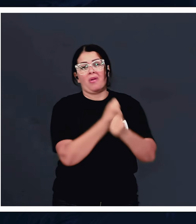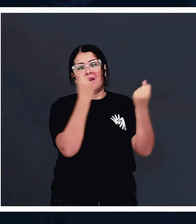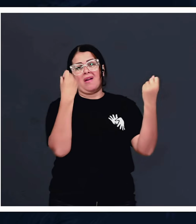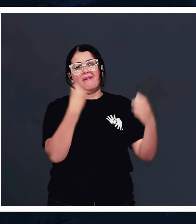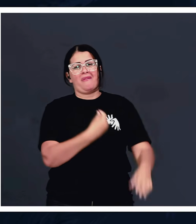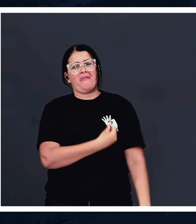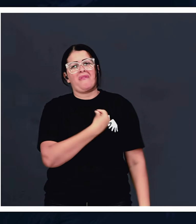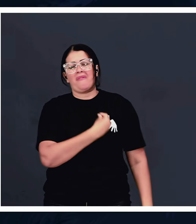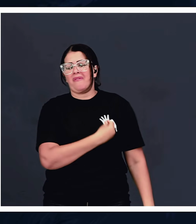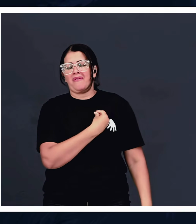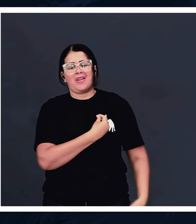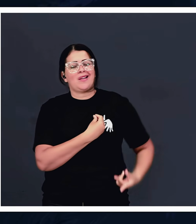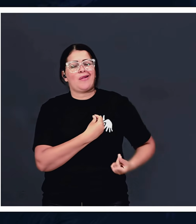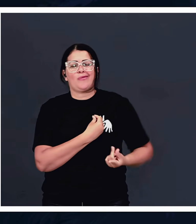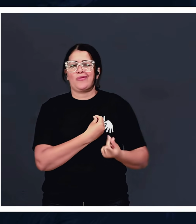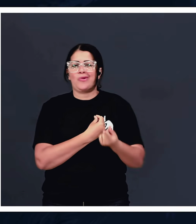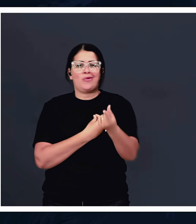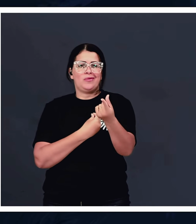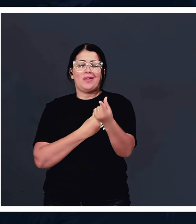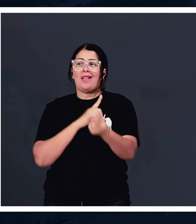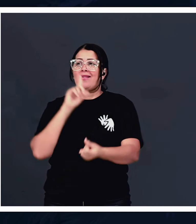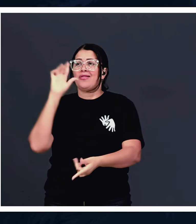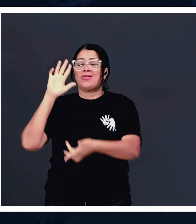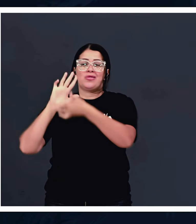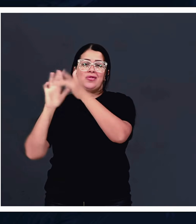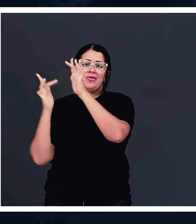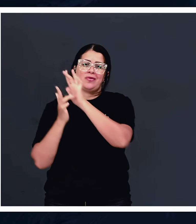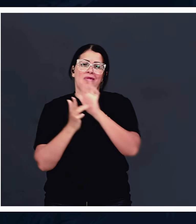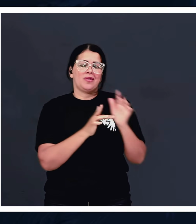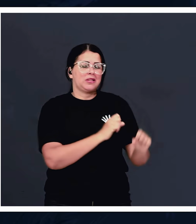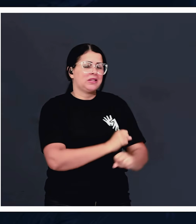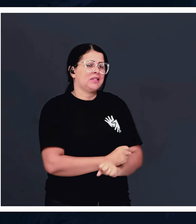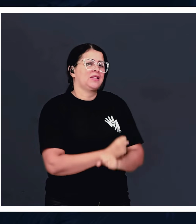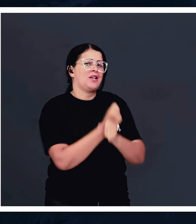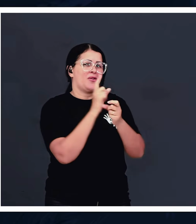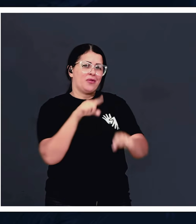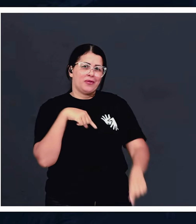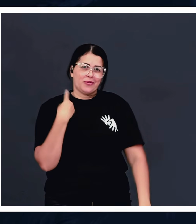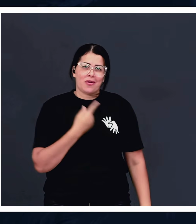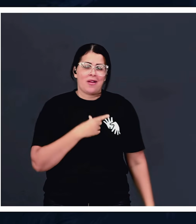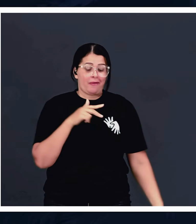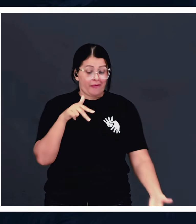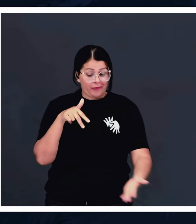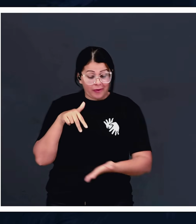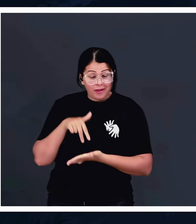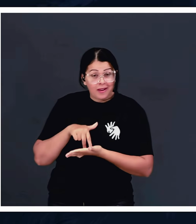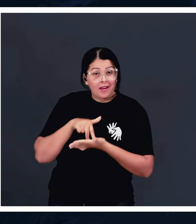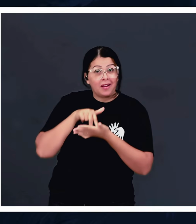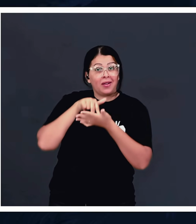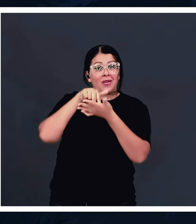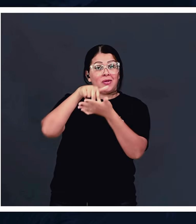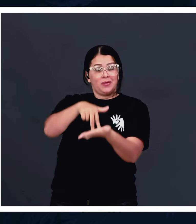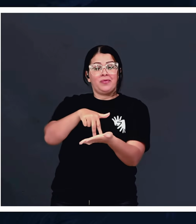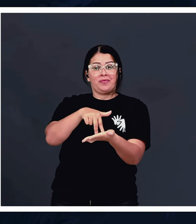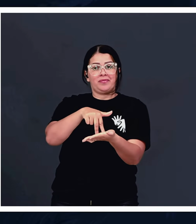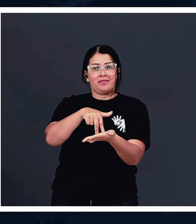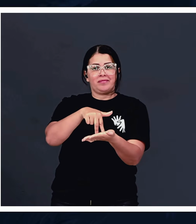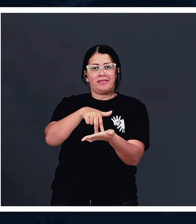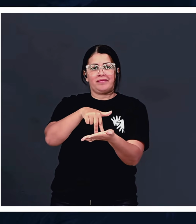vida e vida em abundância. Ele veio nos libertar. Quando nós nos colocamos sobre o grilhão de